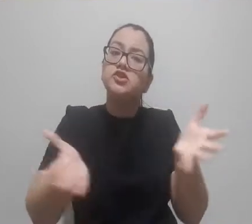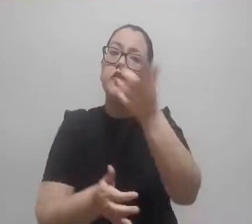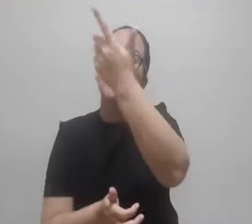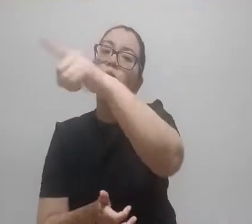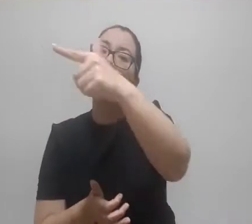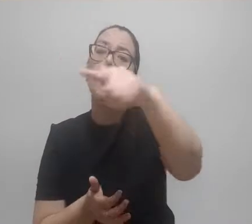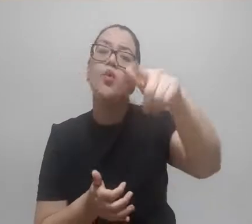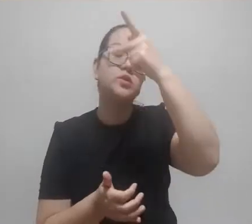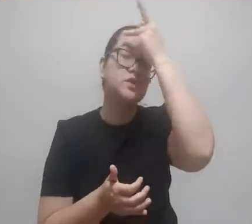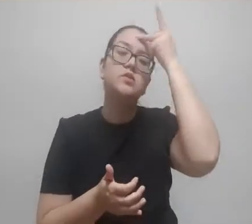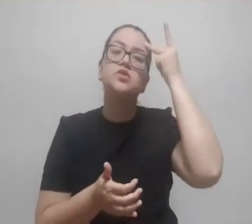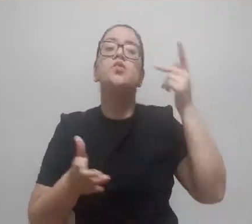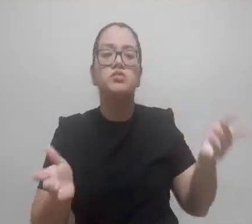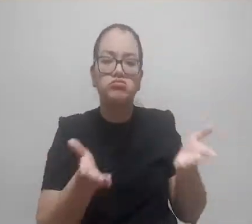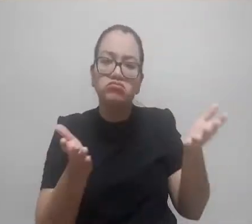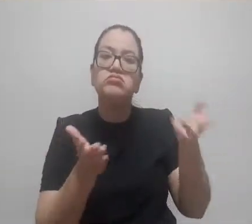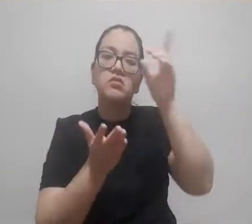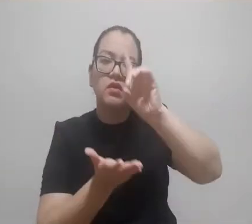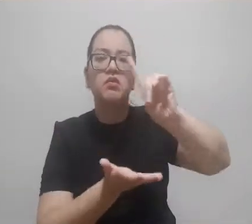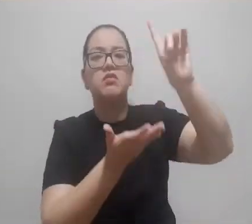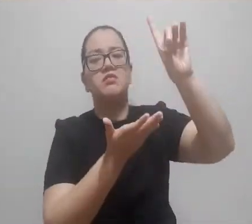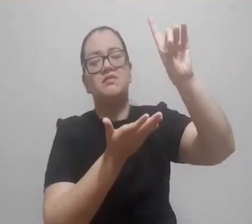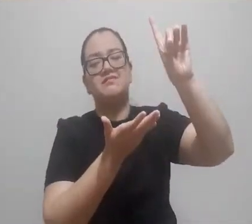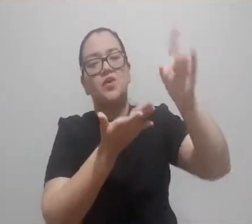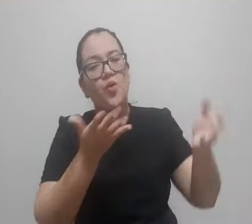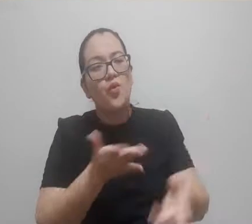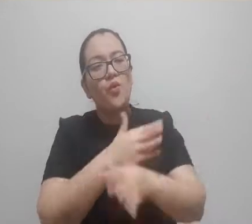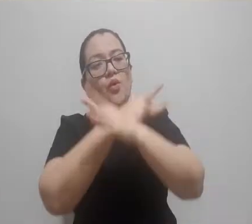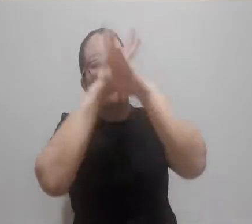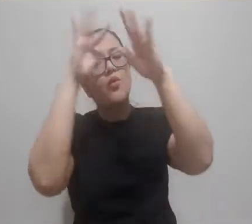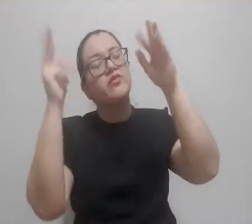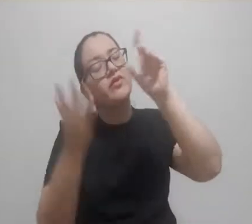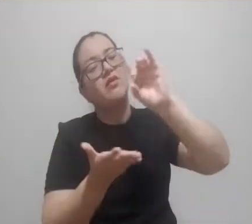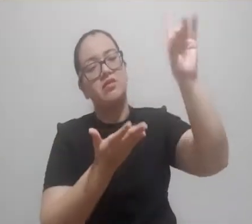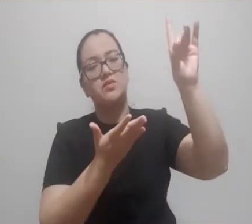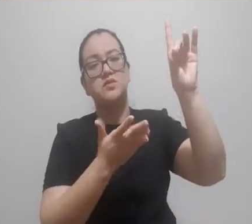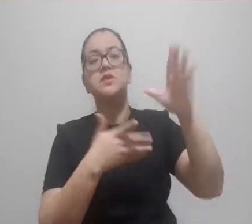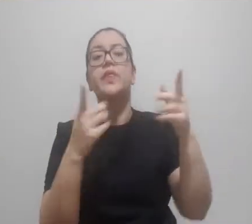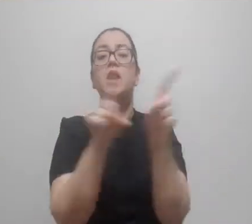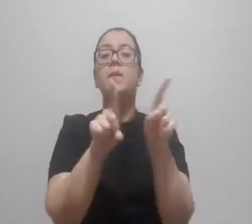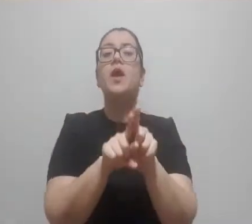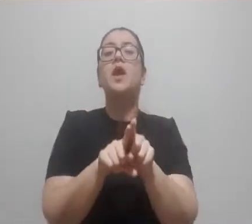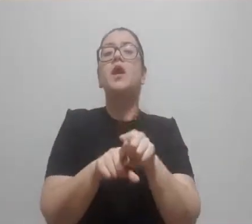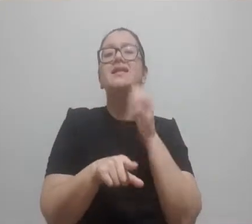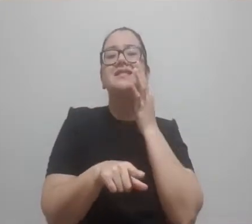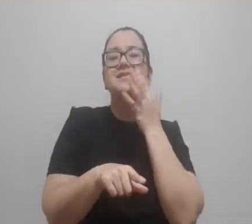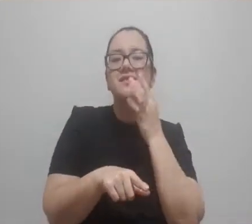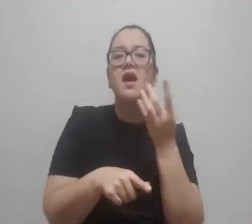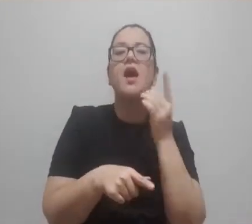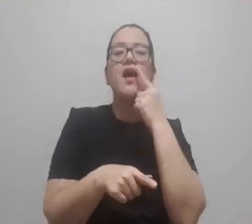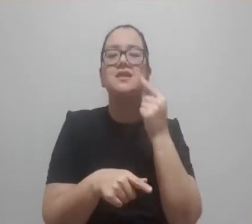Ele nos compara no mundo como sal e luz, a gente já falou sobre isso, e o objetivo é